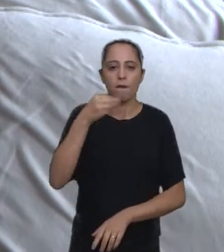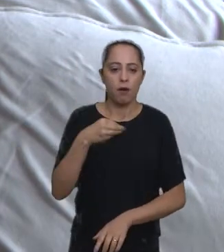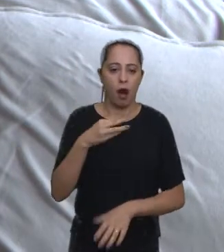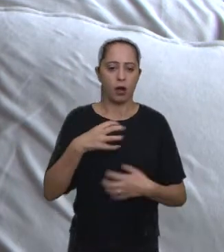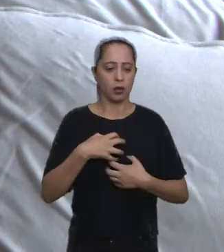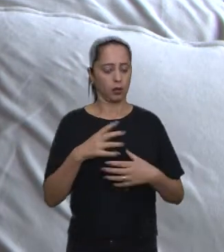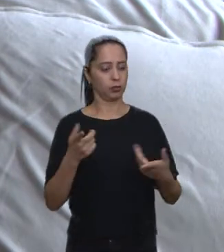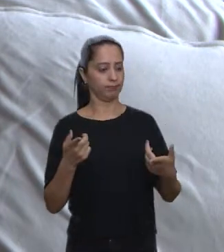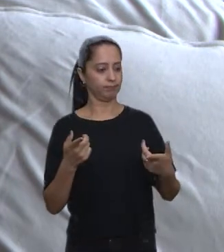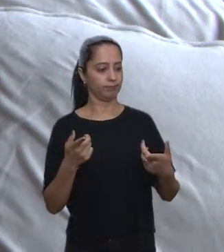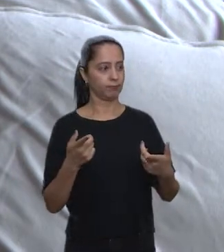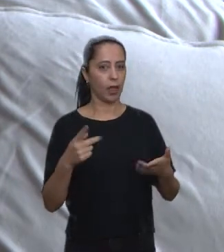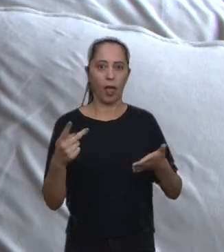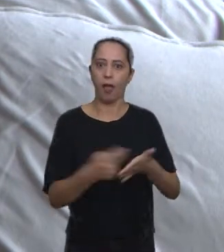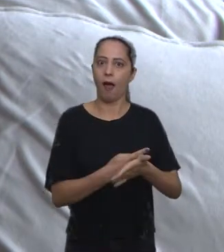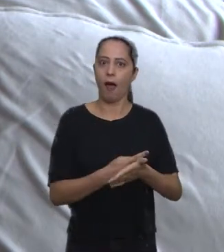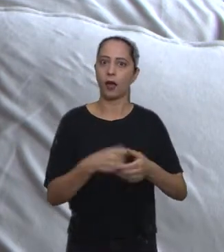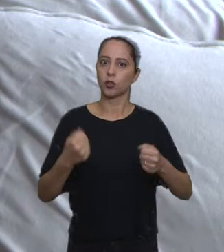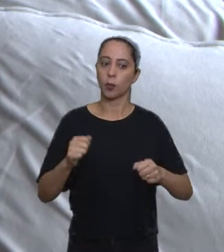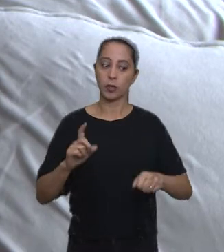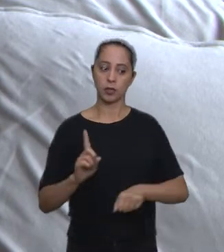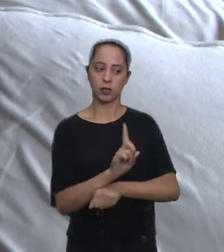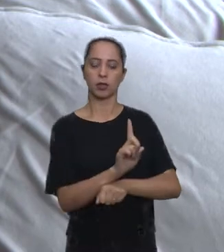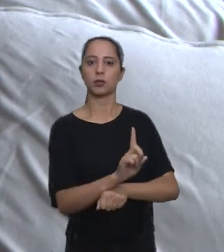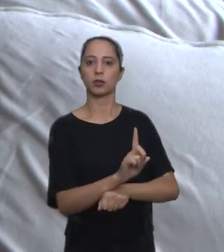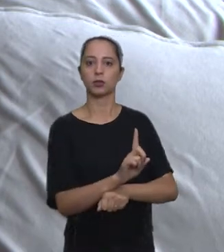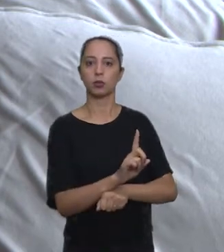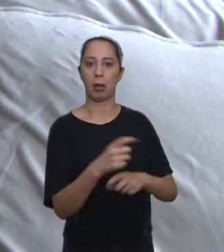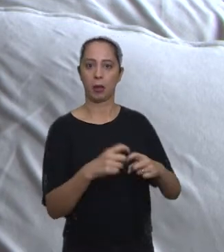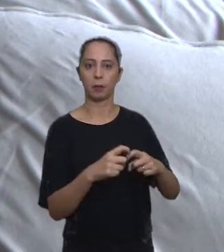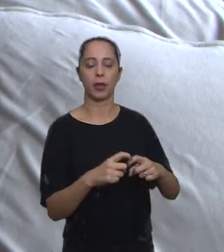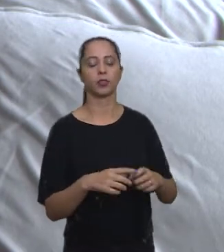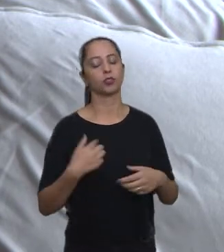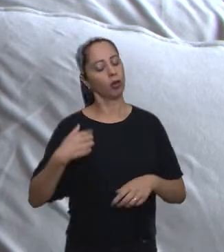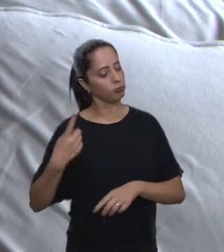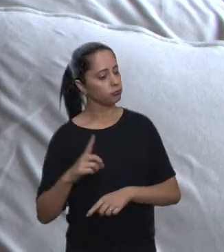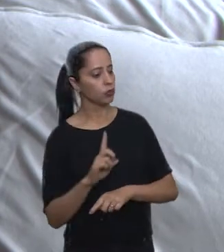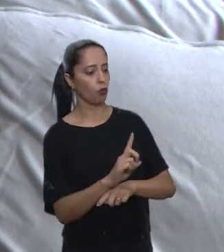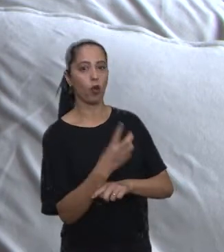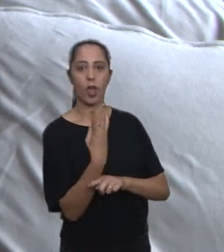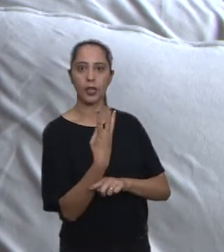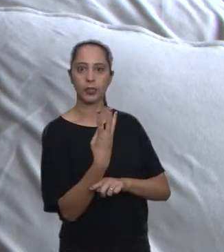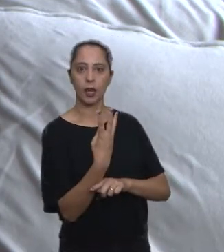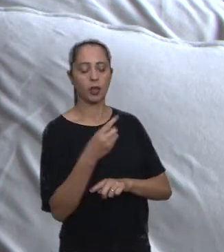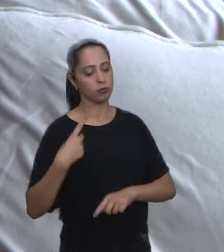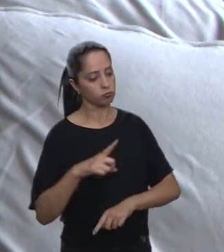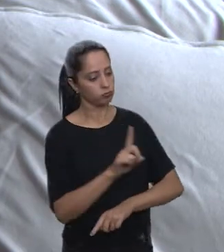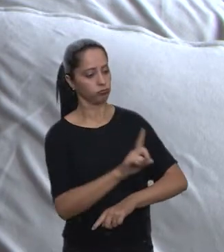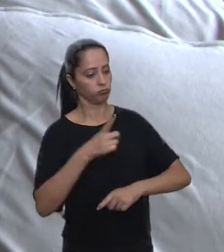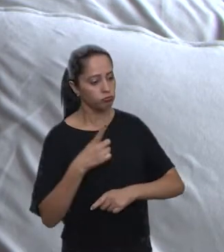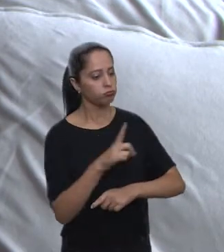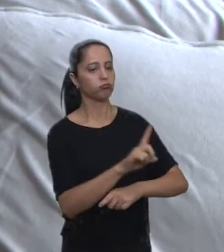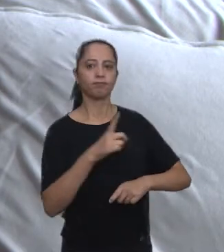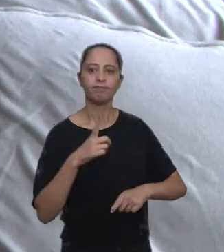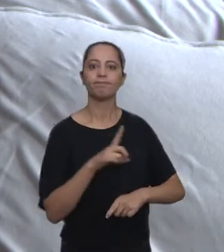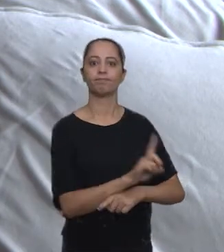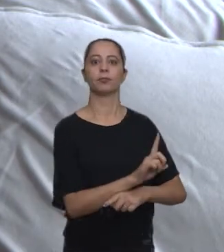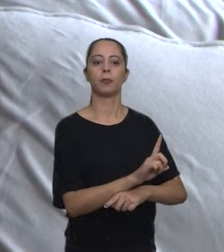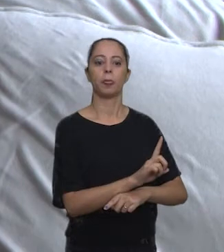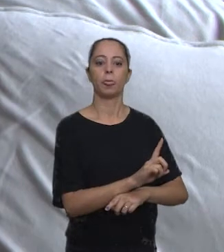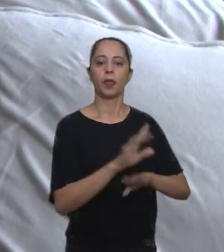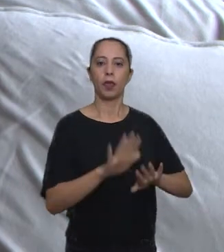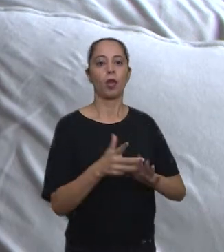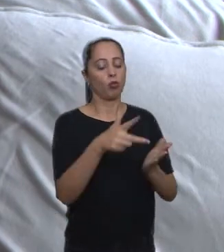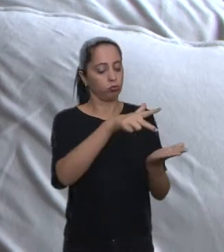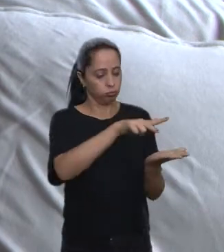aí eu falei, tem alguma coisa errada, preciso ir no médico. A gente foi em pronto atendimento acho que umas 3 vezes. E na verdade eu